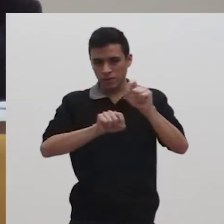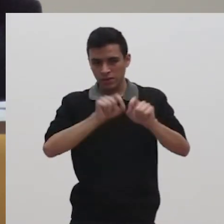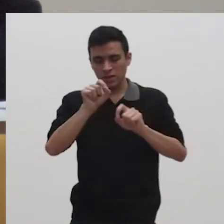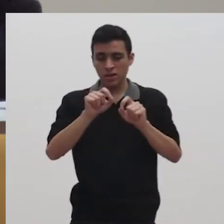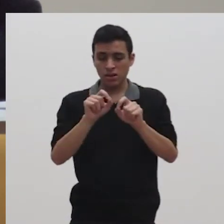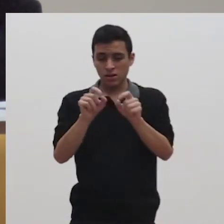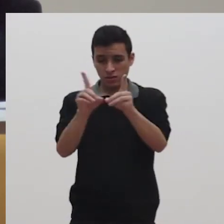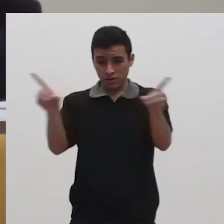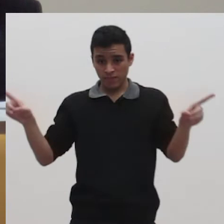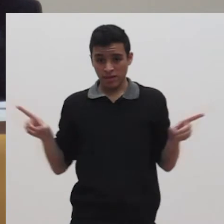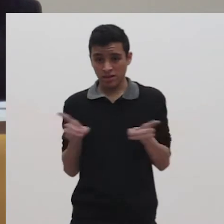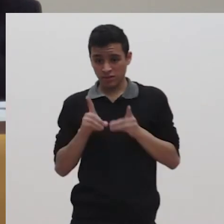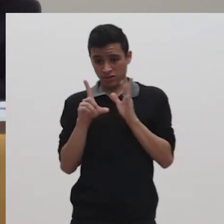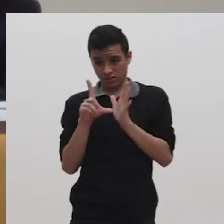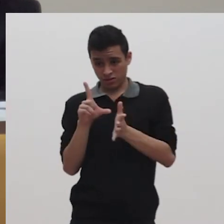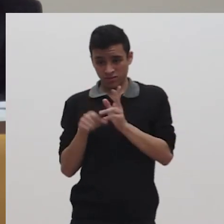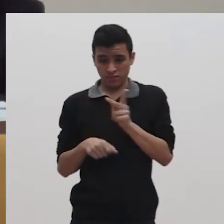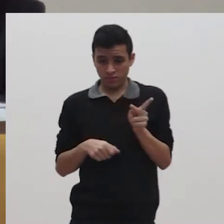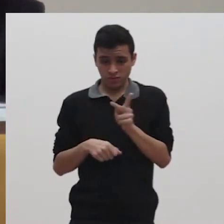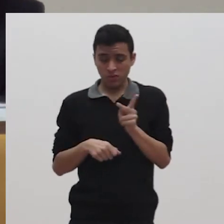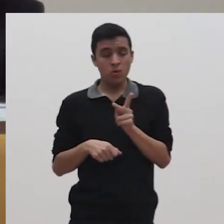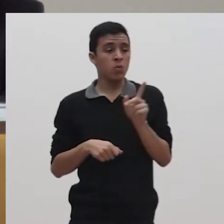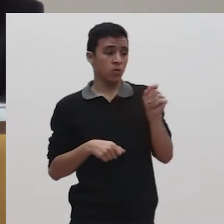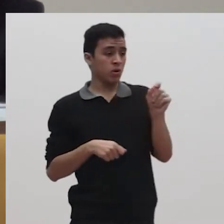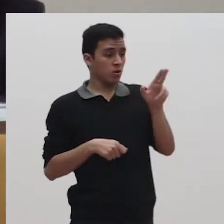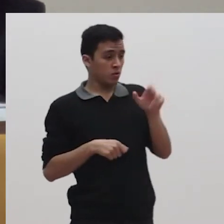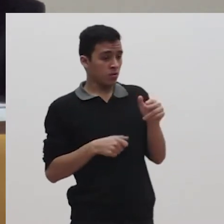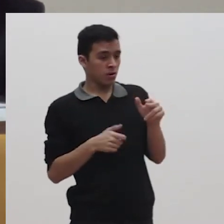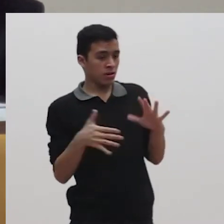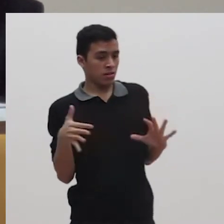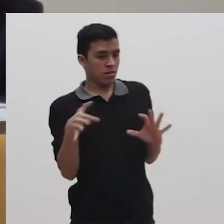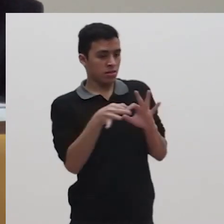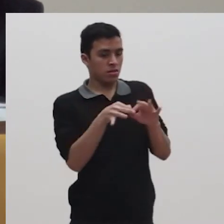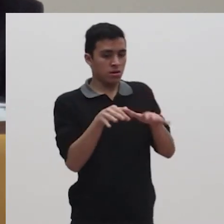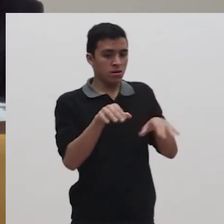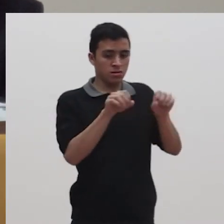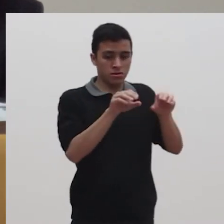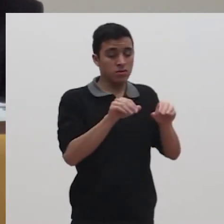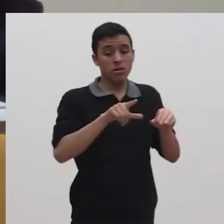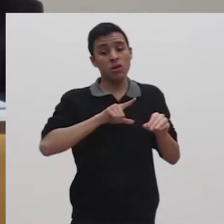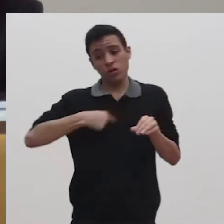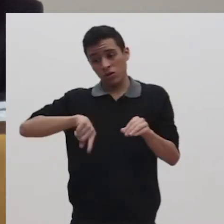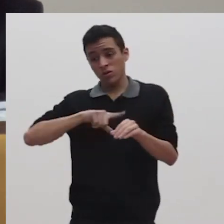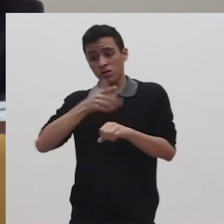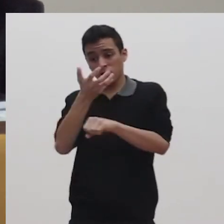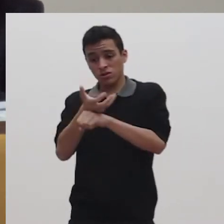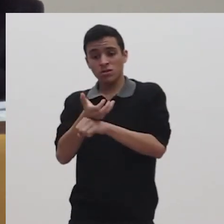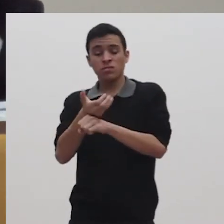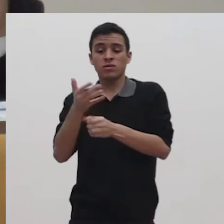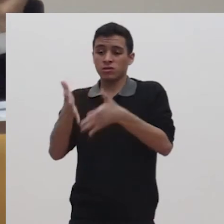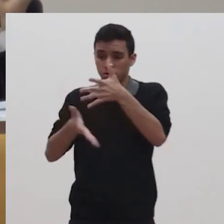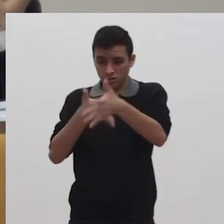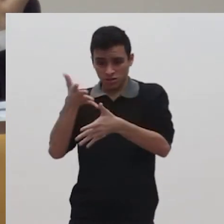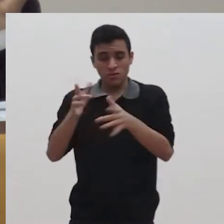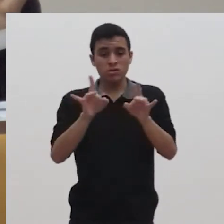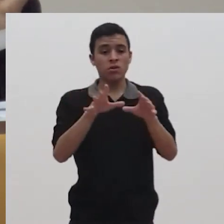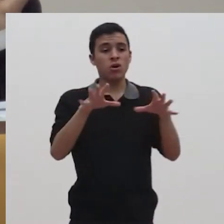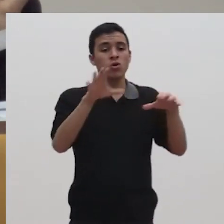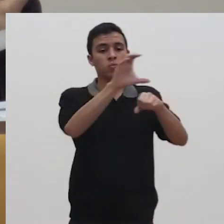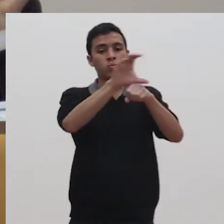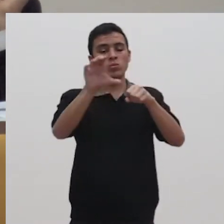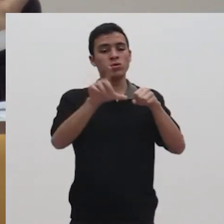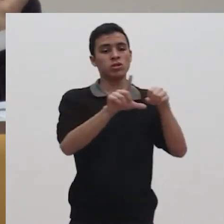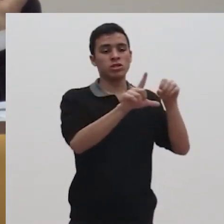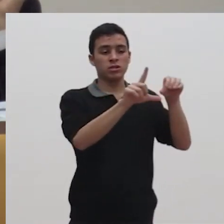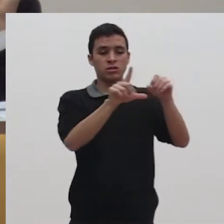O Departamento de Letras Libras, o professor Ricardo Marcelo, nunca foi abrigado no setor de educação. Nós tínhamos a disciplina de Libras para as licenciaturas. E